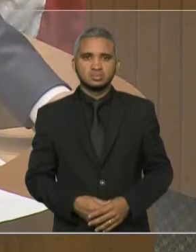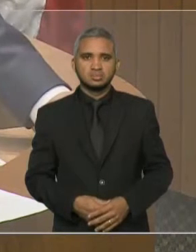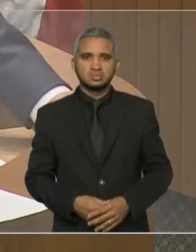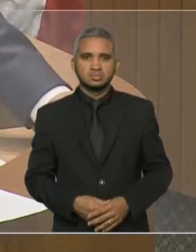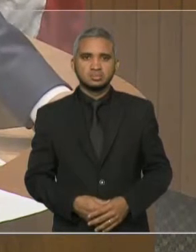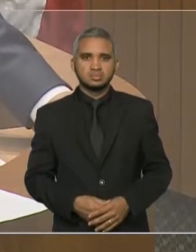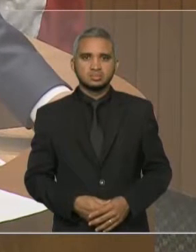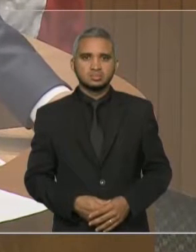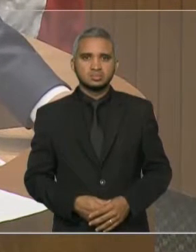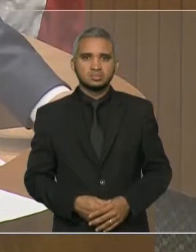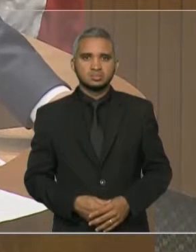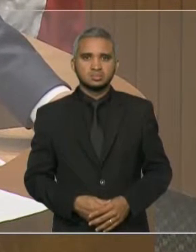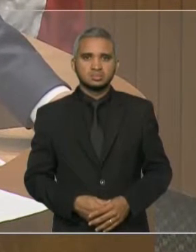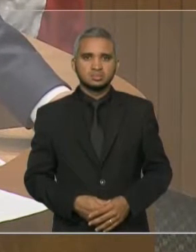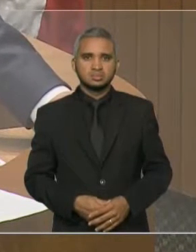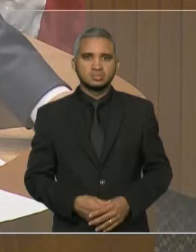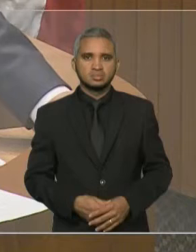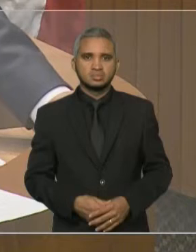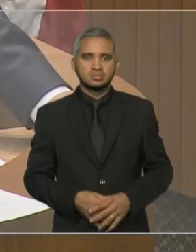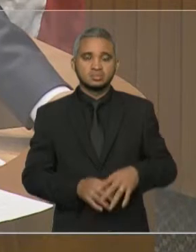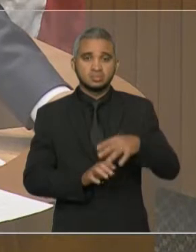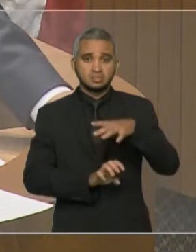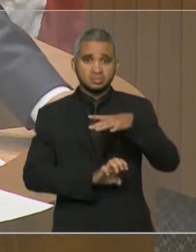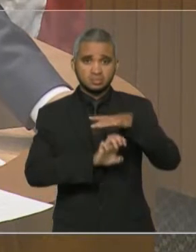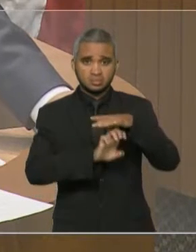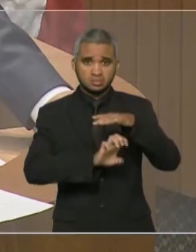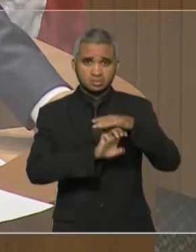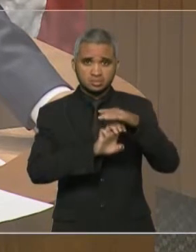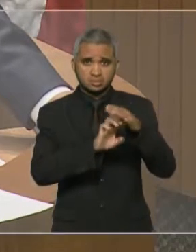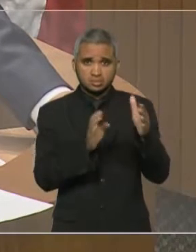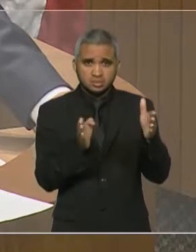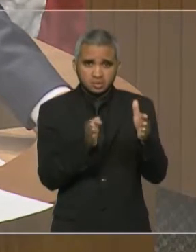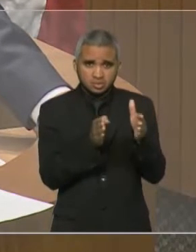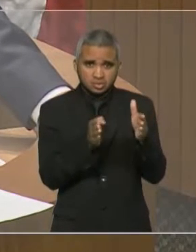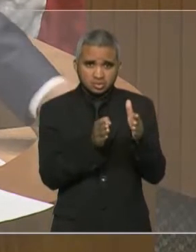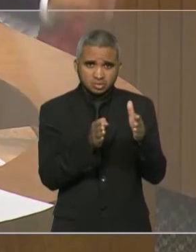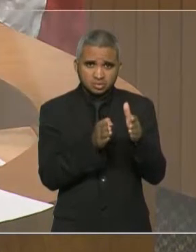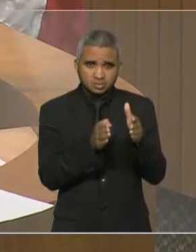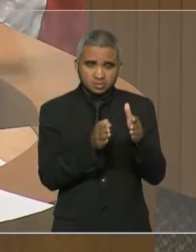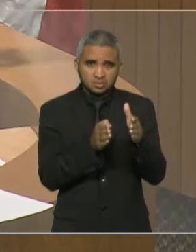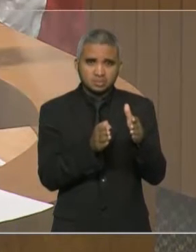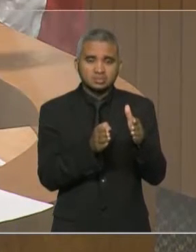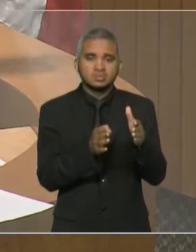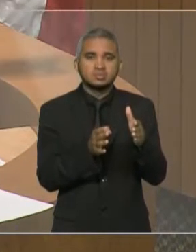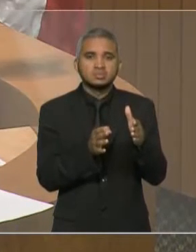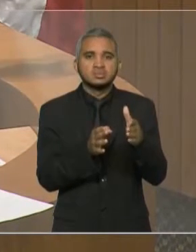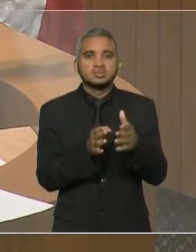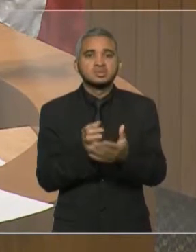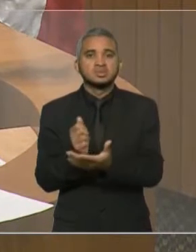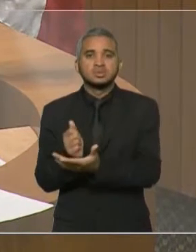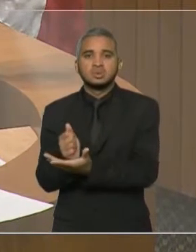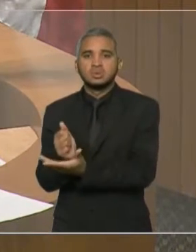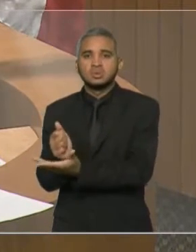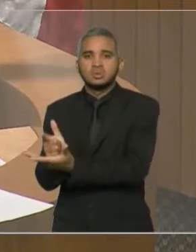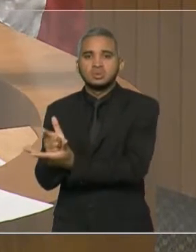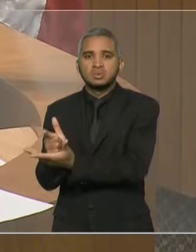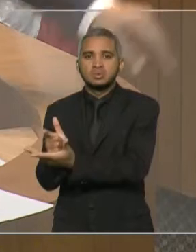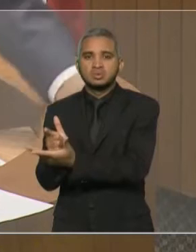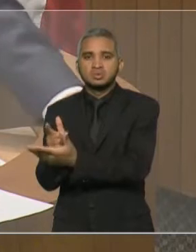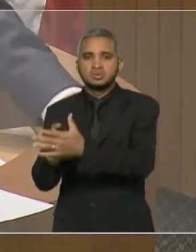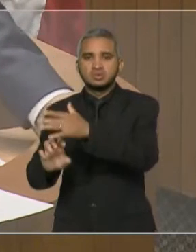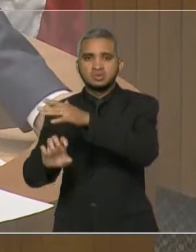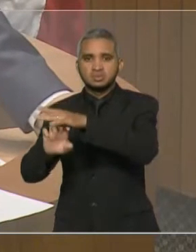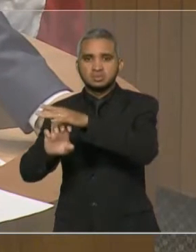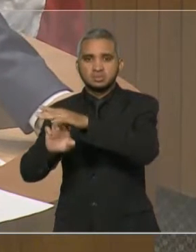sobretudo as micro e pequenas empresas, compram de uma empresa